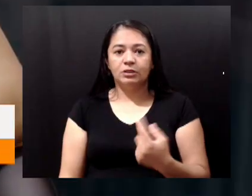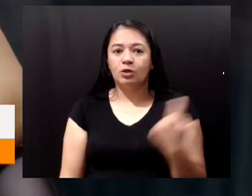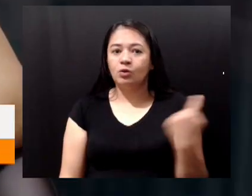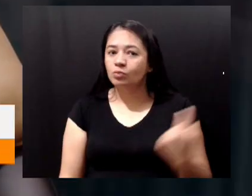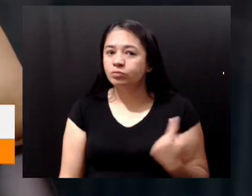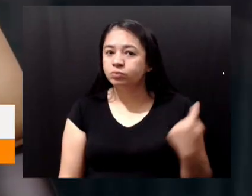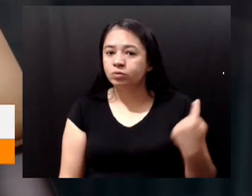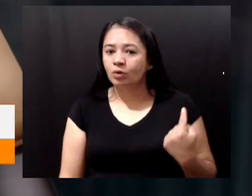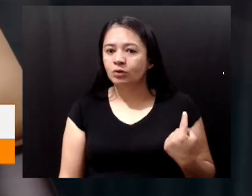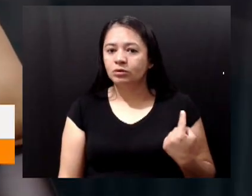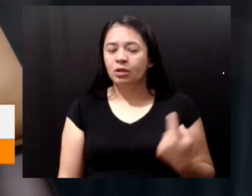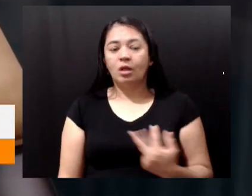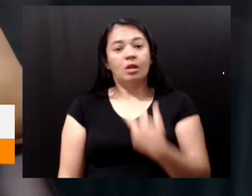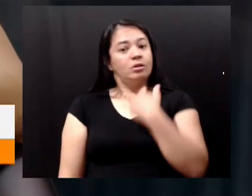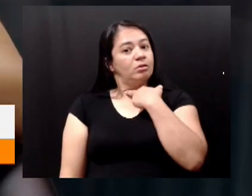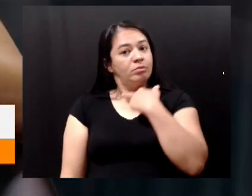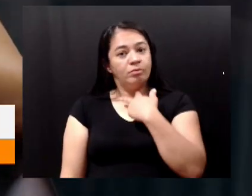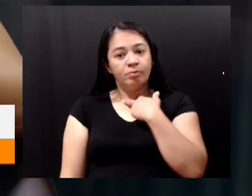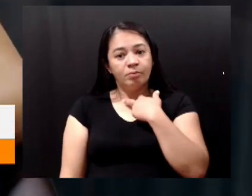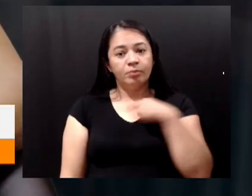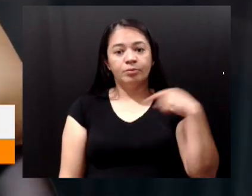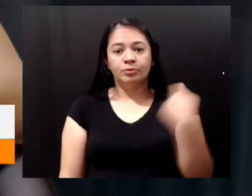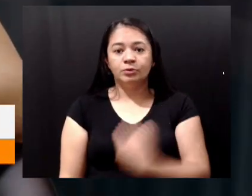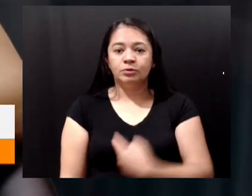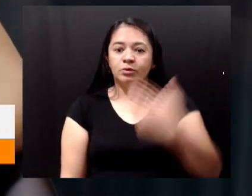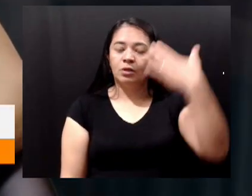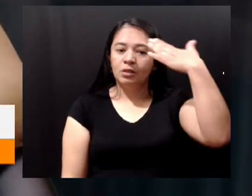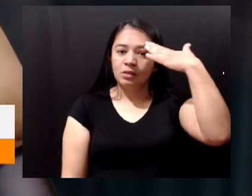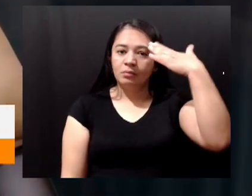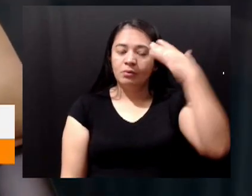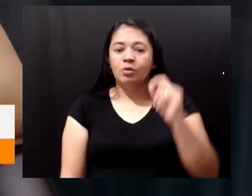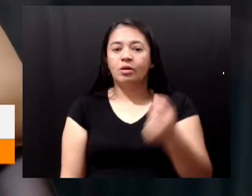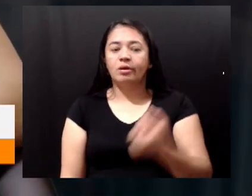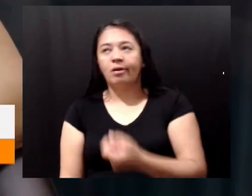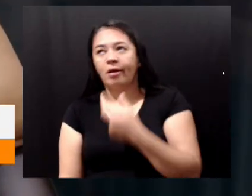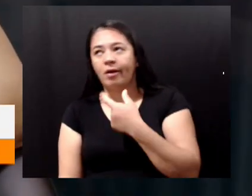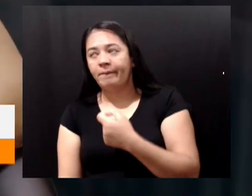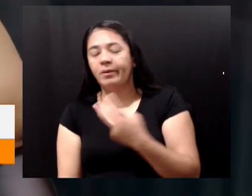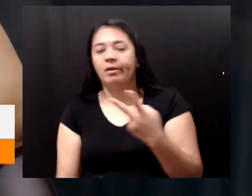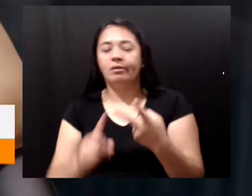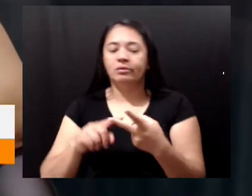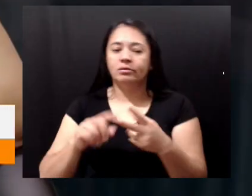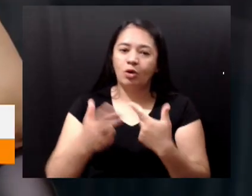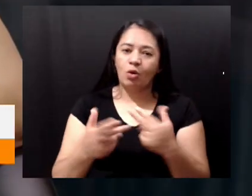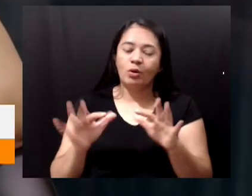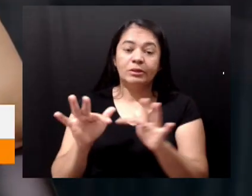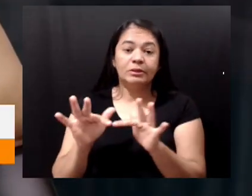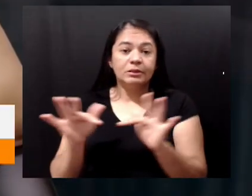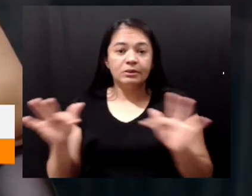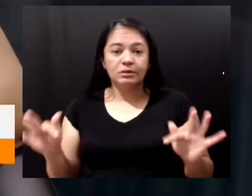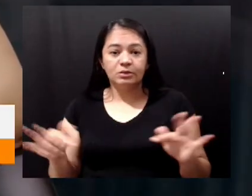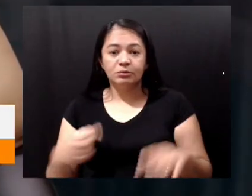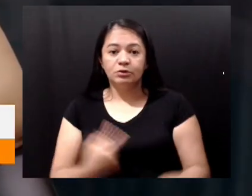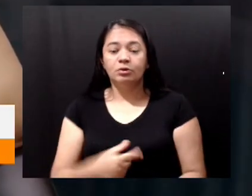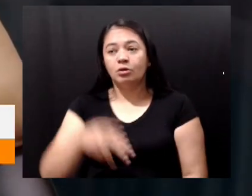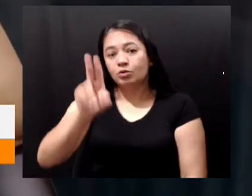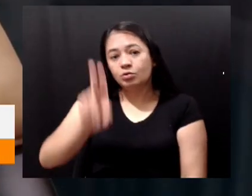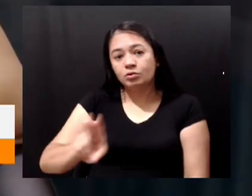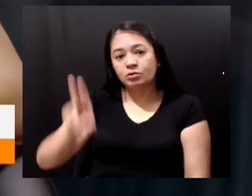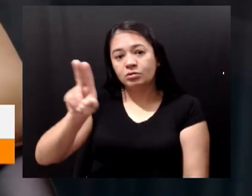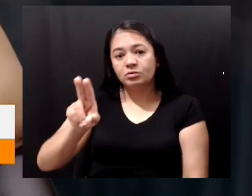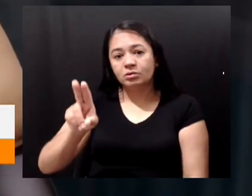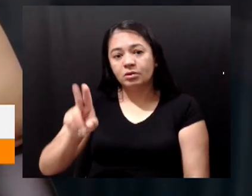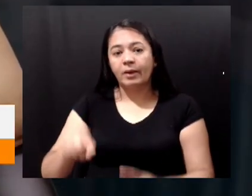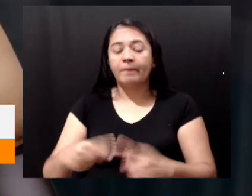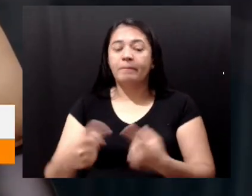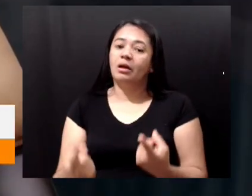né. Nós sabemos que remédios, às vezes analgésicos, coisas simples, é normal que nós usemos, né. Mas Uhum. para casos aí um